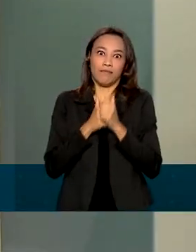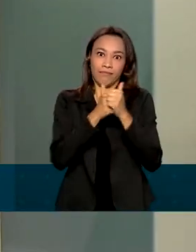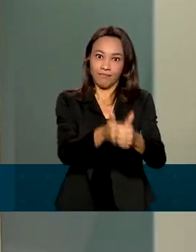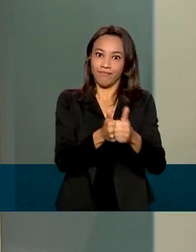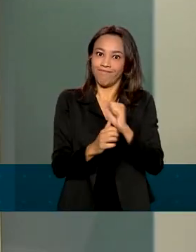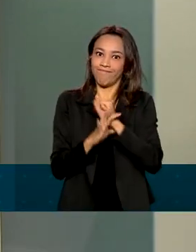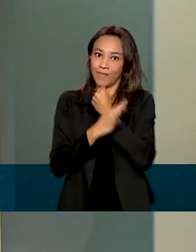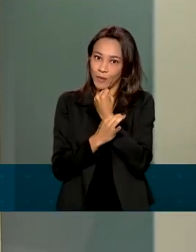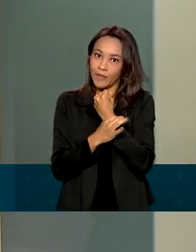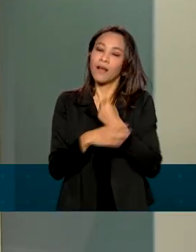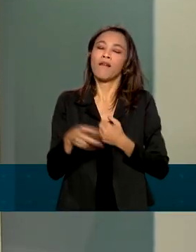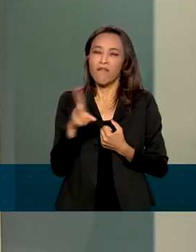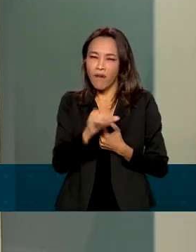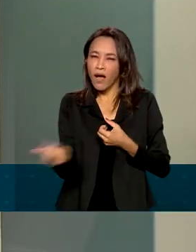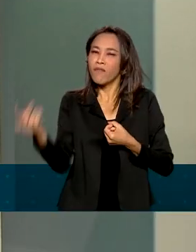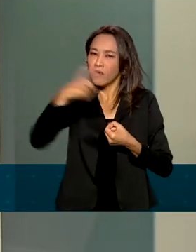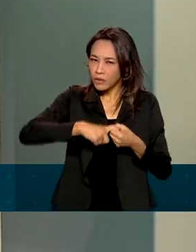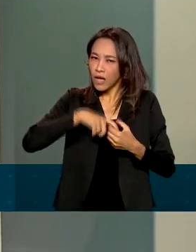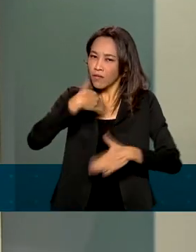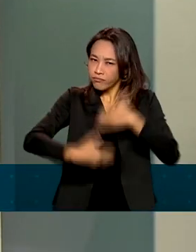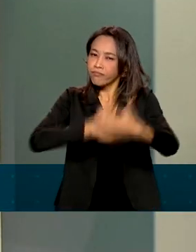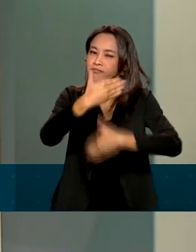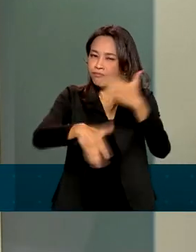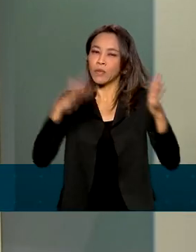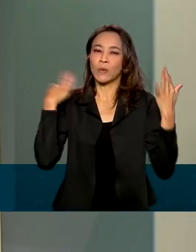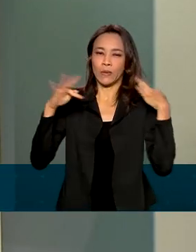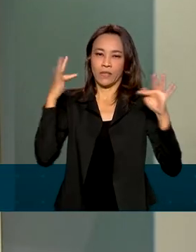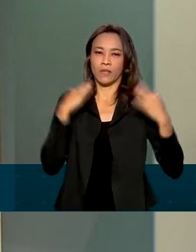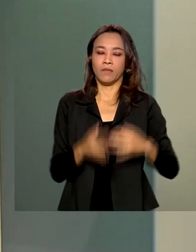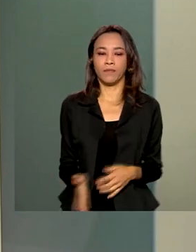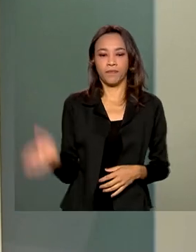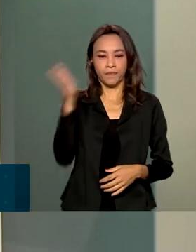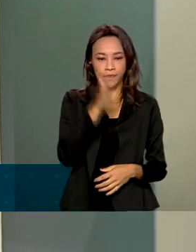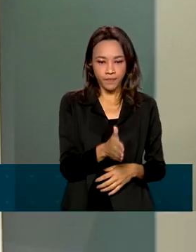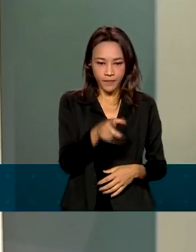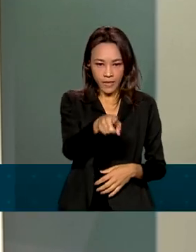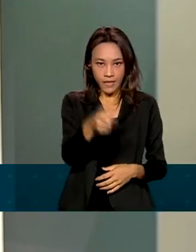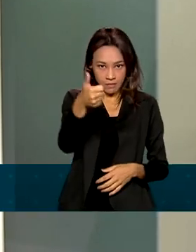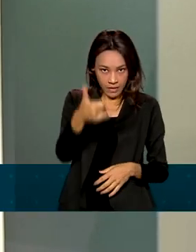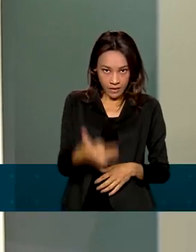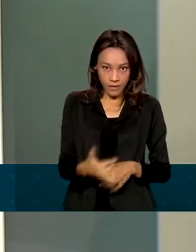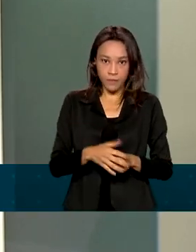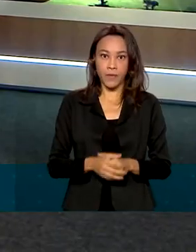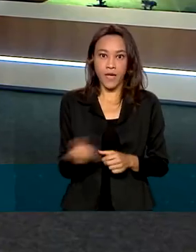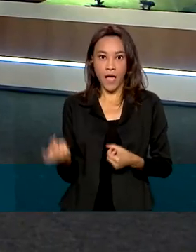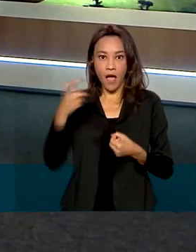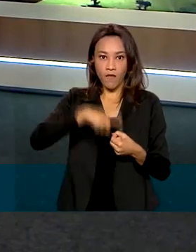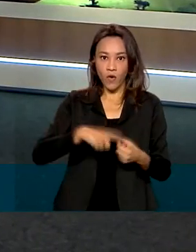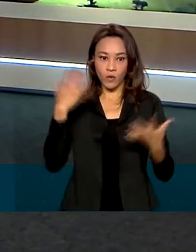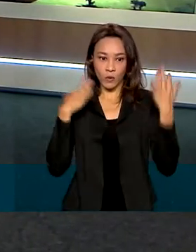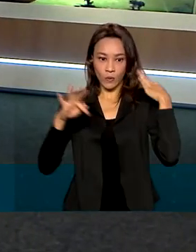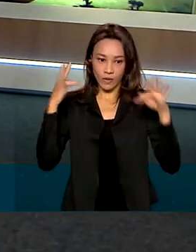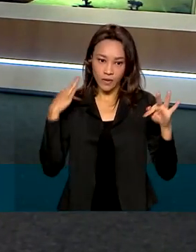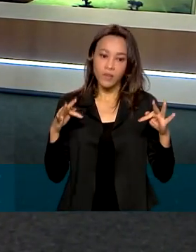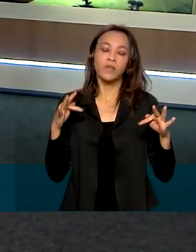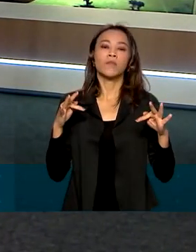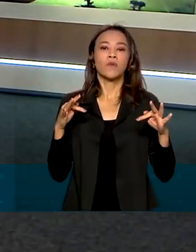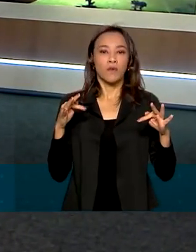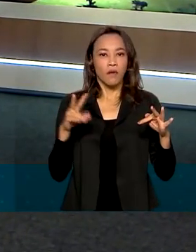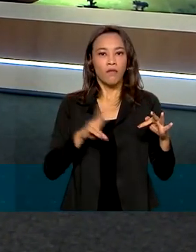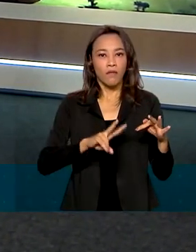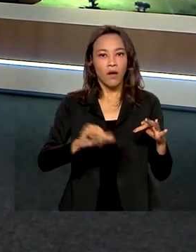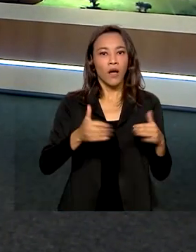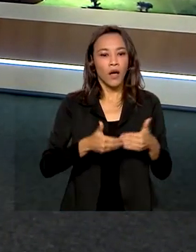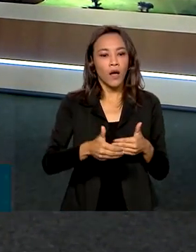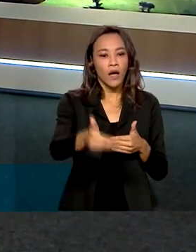seguir o turismo logo voltará a crescer tomada eu não tenho dúvida que vai ser enorme até